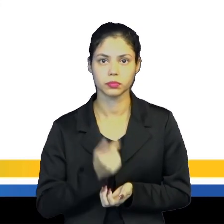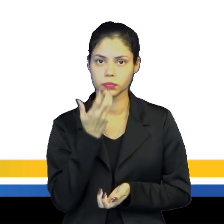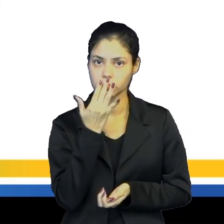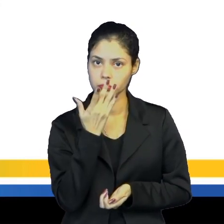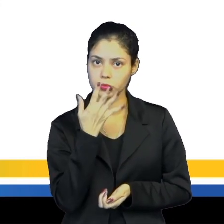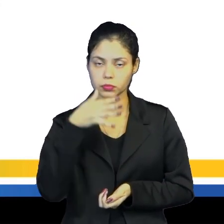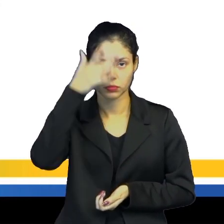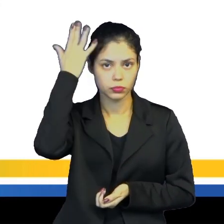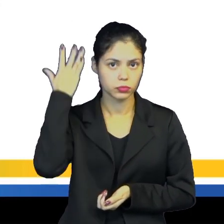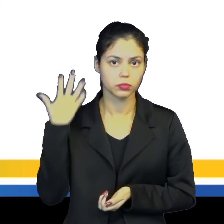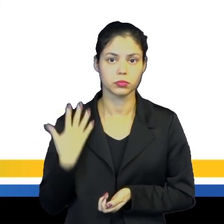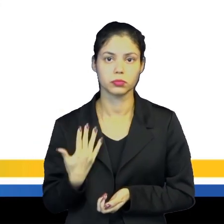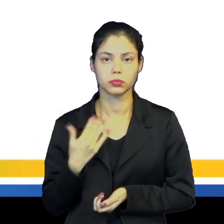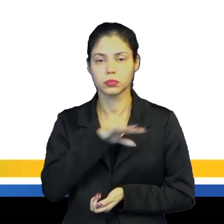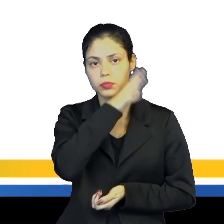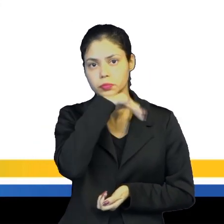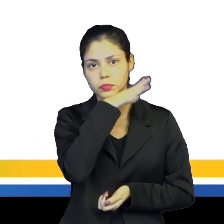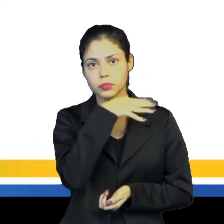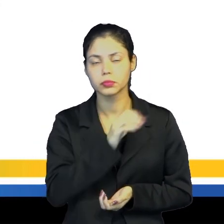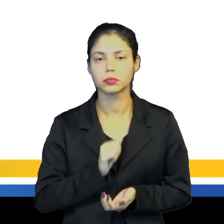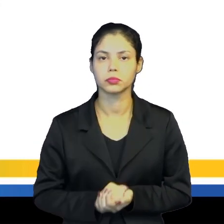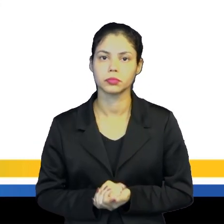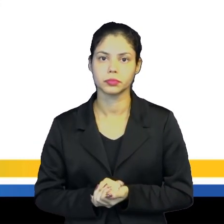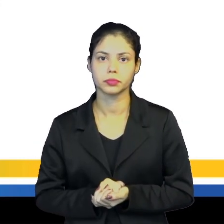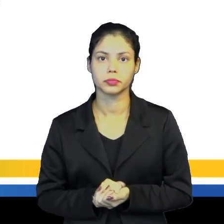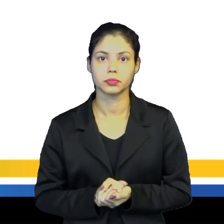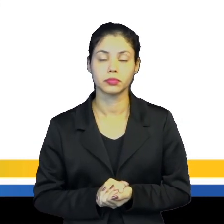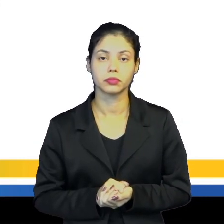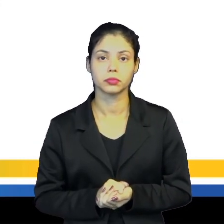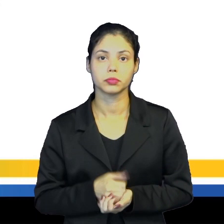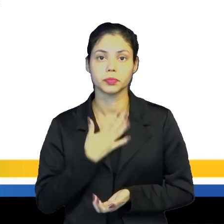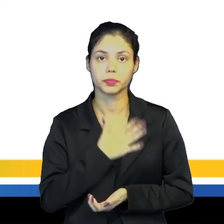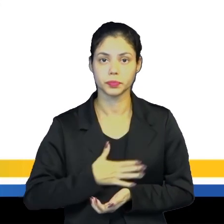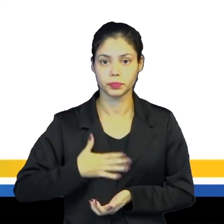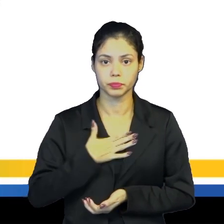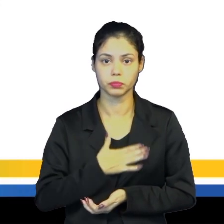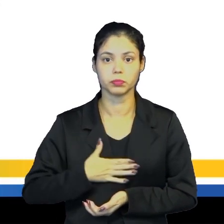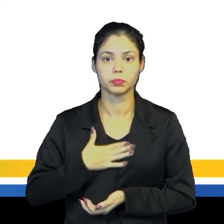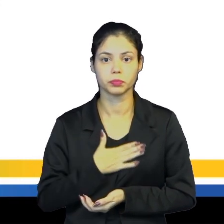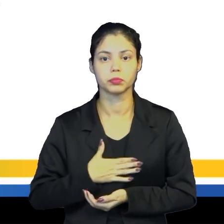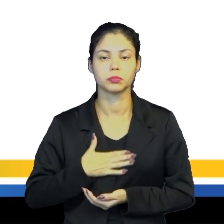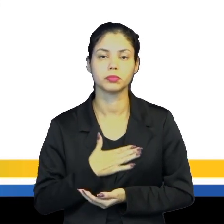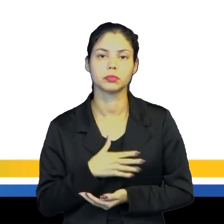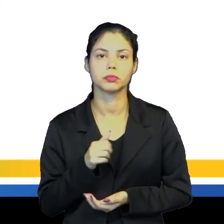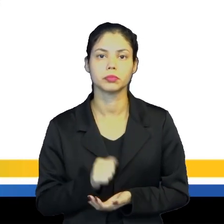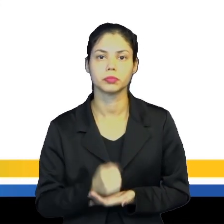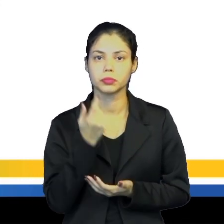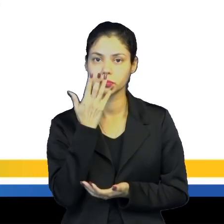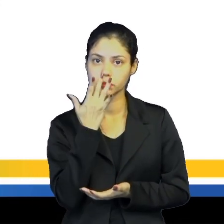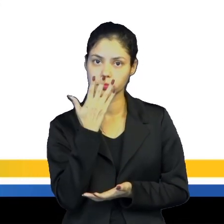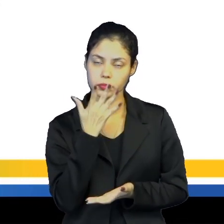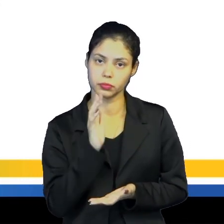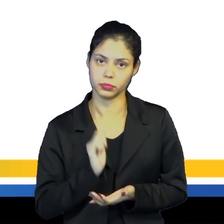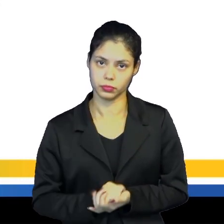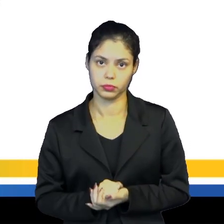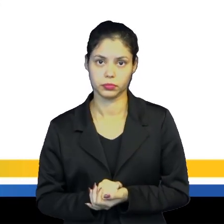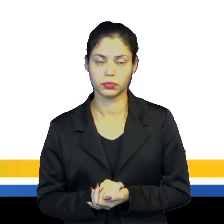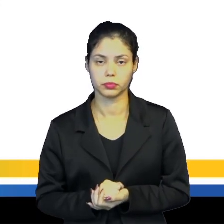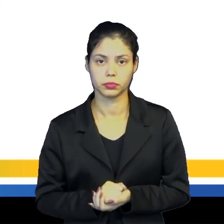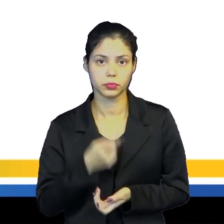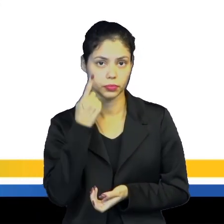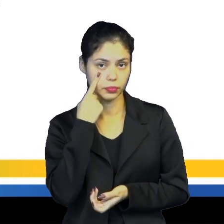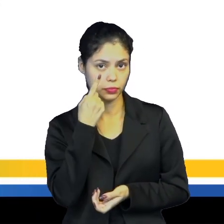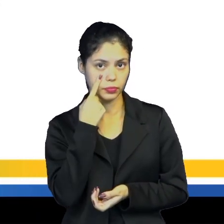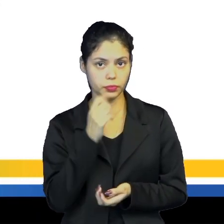de cabelo, animal, tá? Que gosta, cor